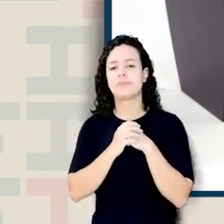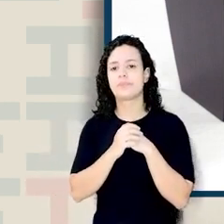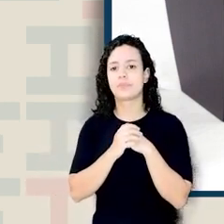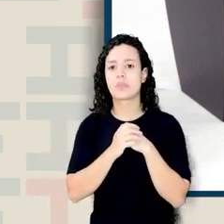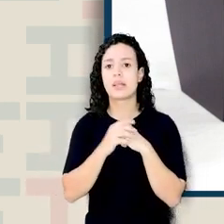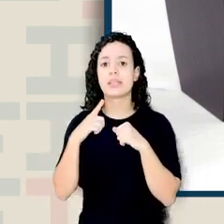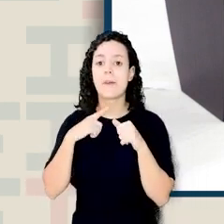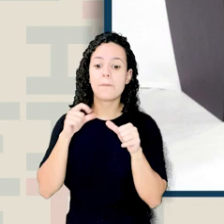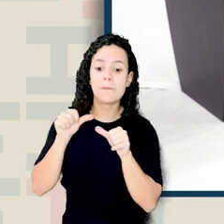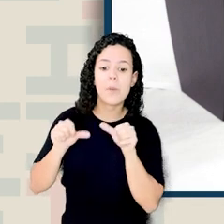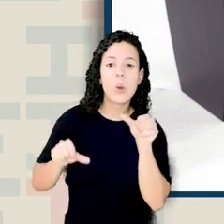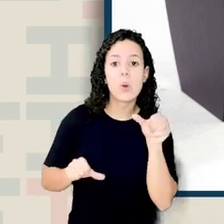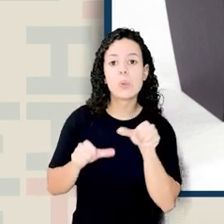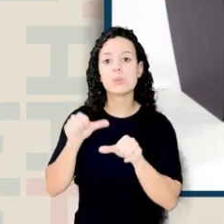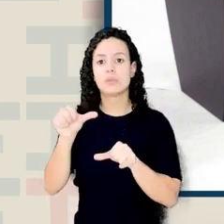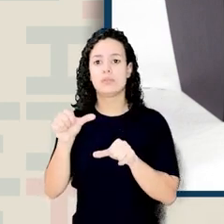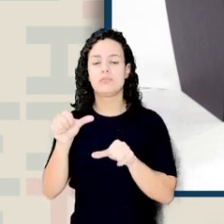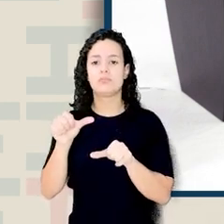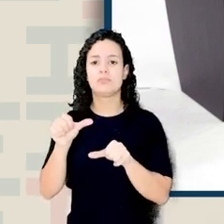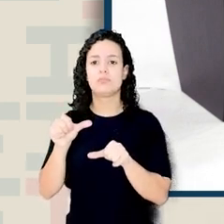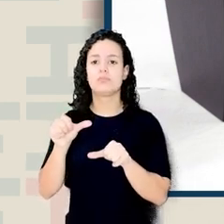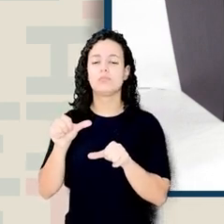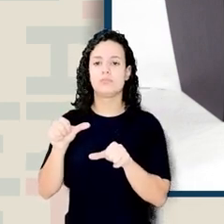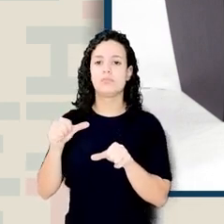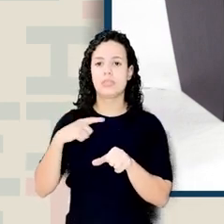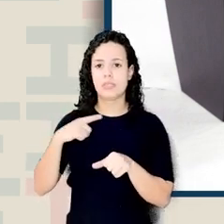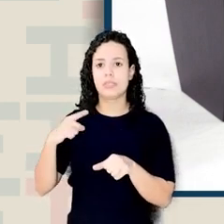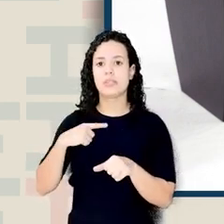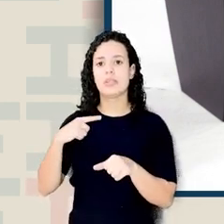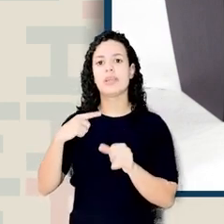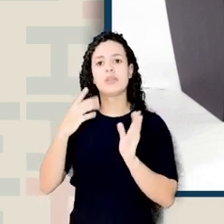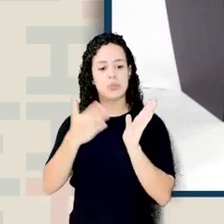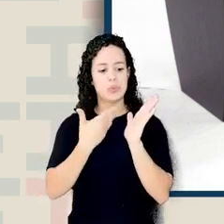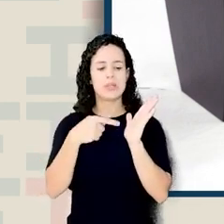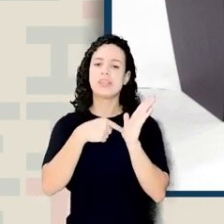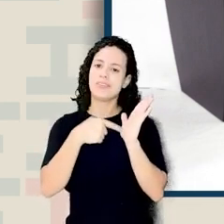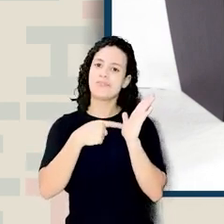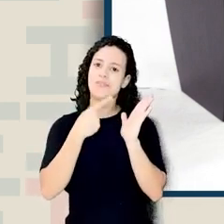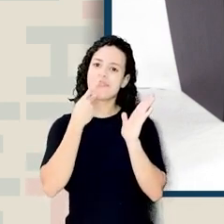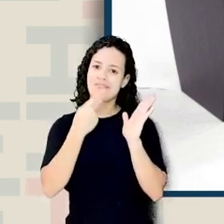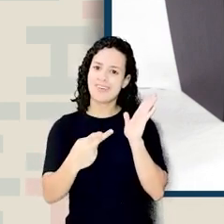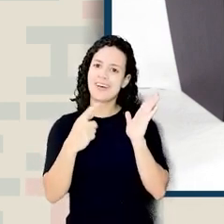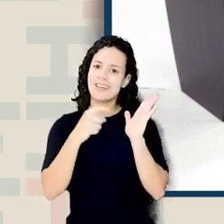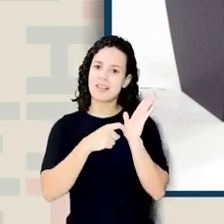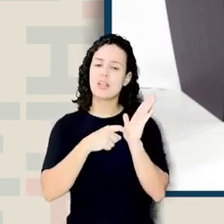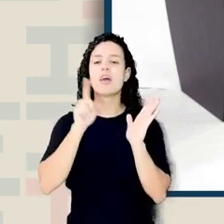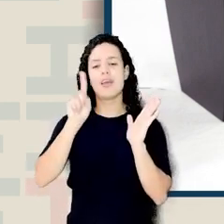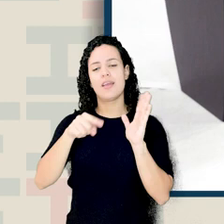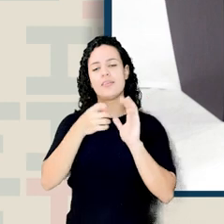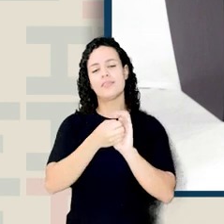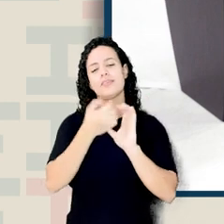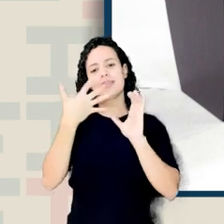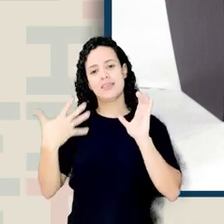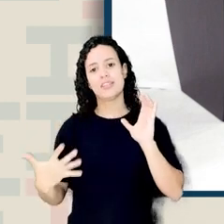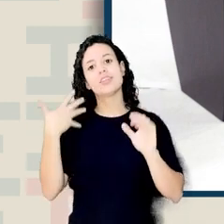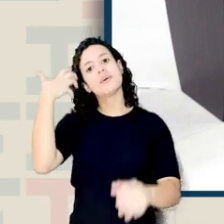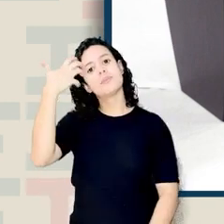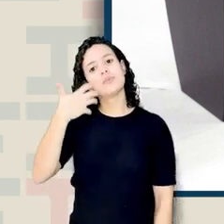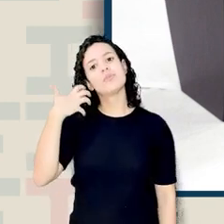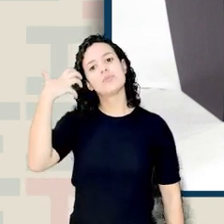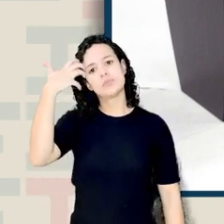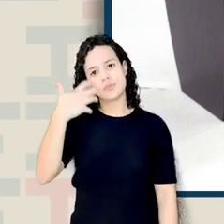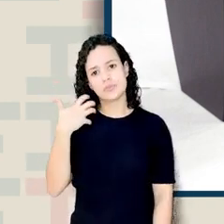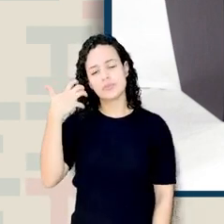essa transição é que passa mais à frente, como conta no livro, a ser uma característica